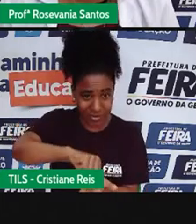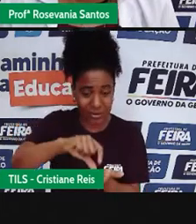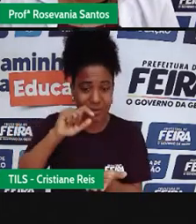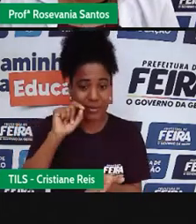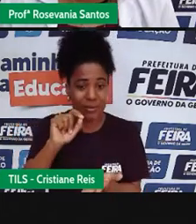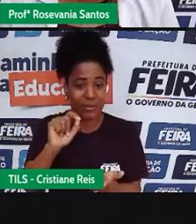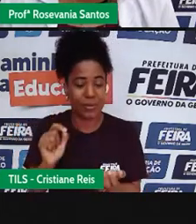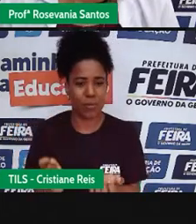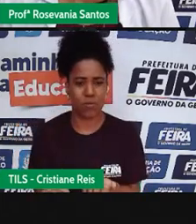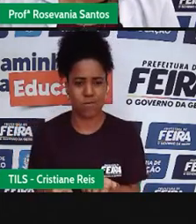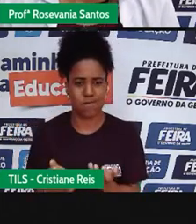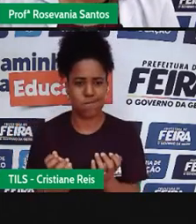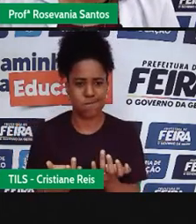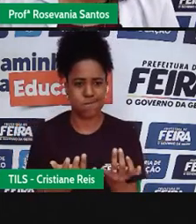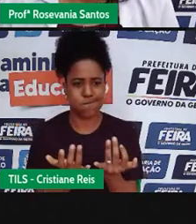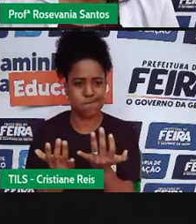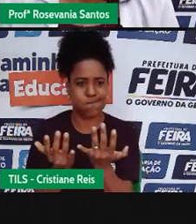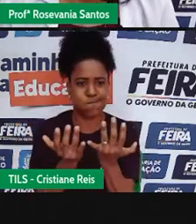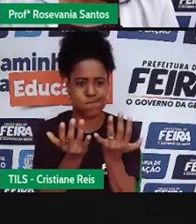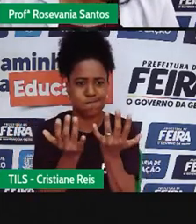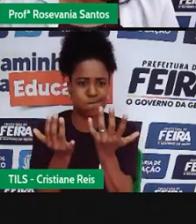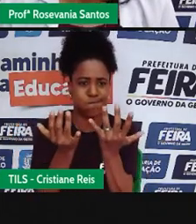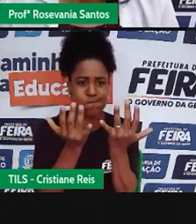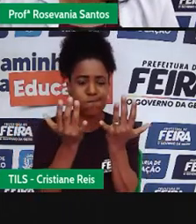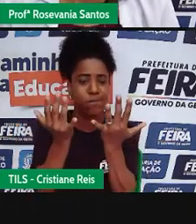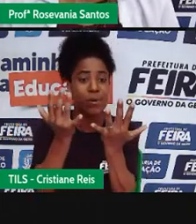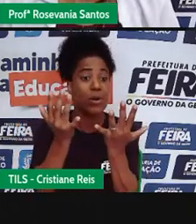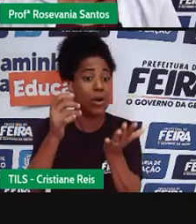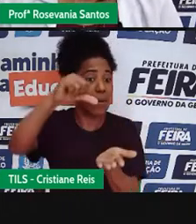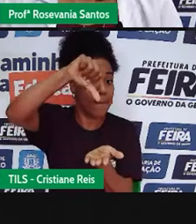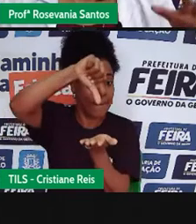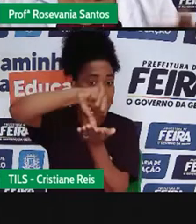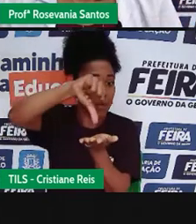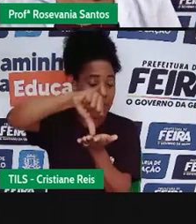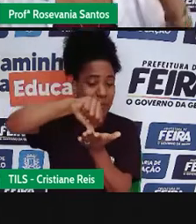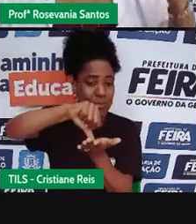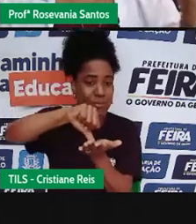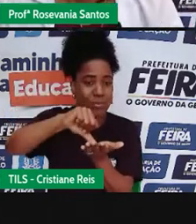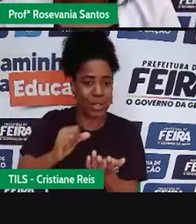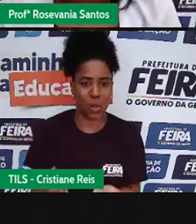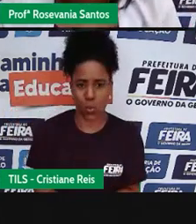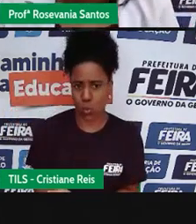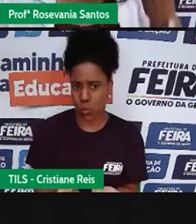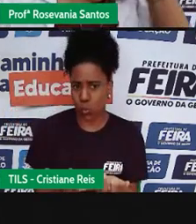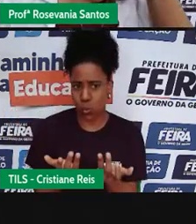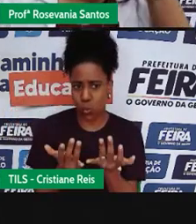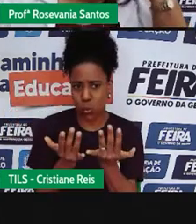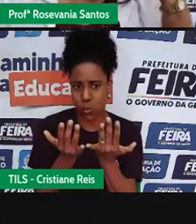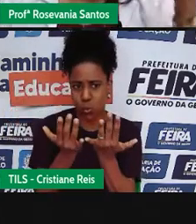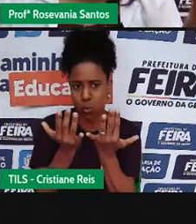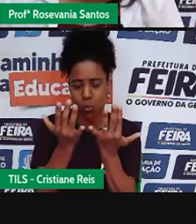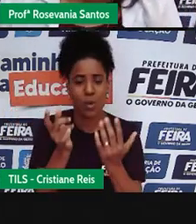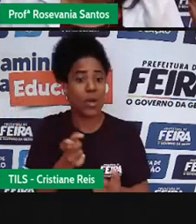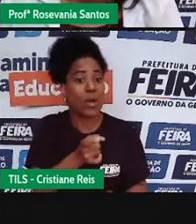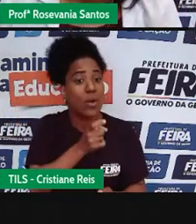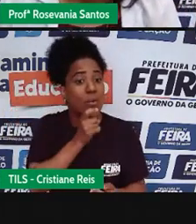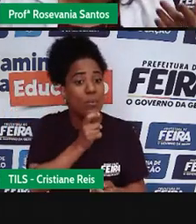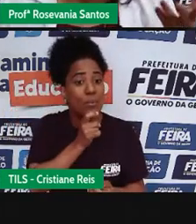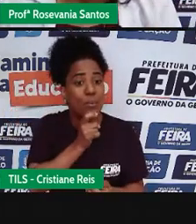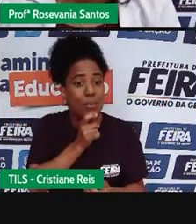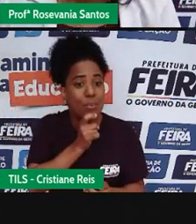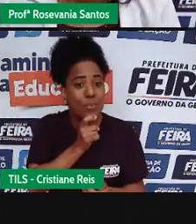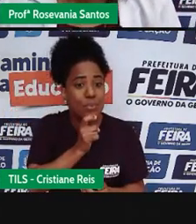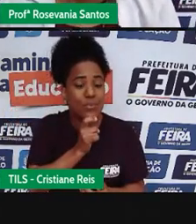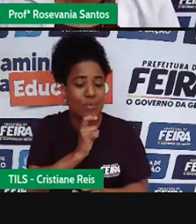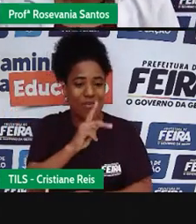dos polos. Então, o que que ela está trazendo para aqui? Uma massa de ar fria. Então, a temperatura aqui,